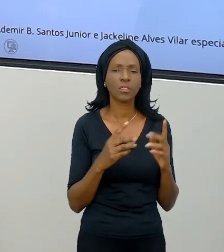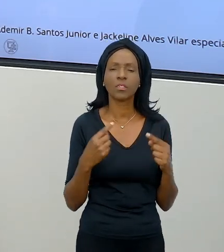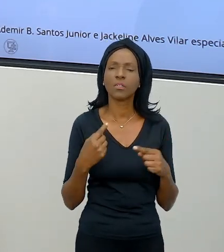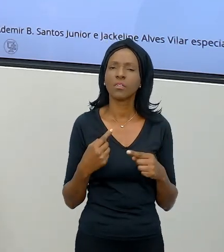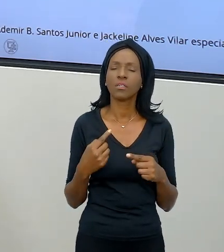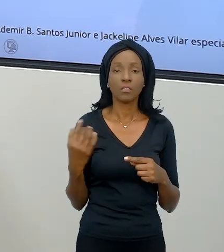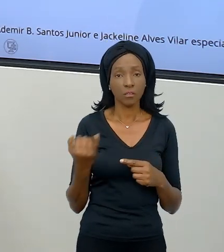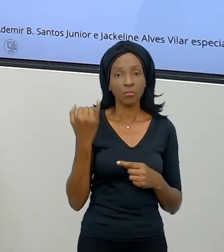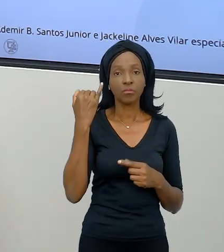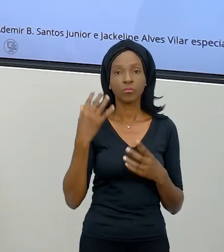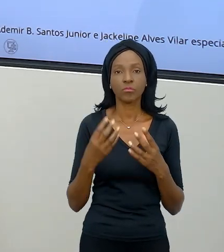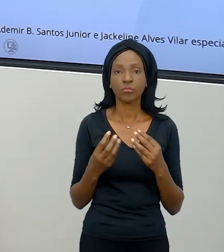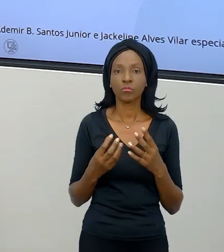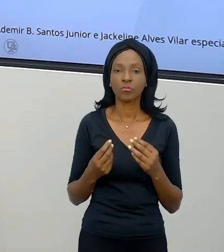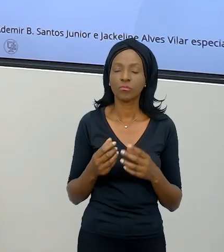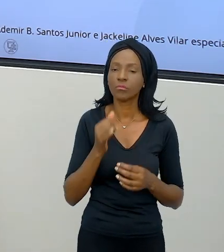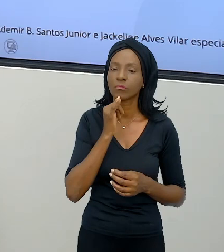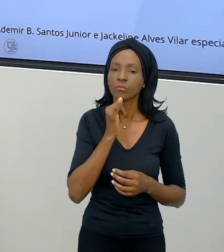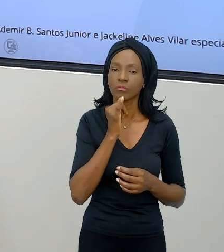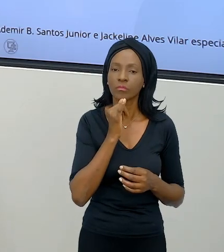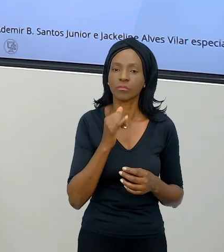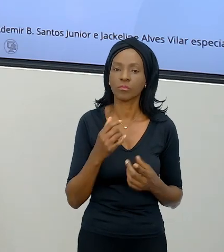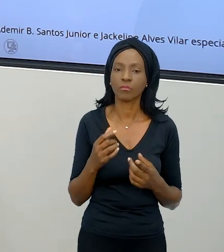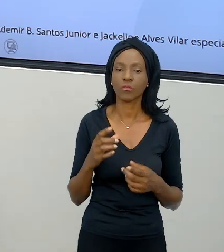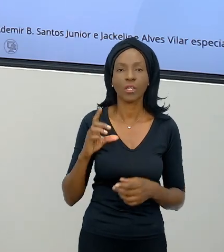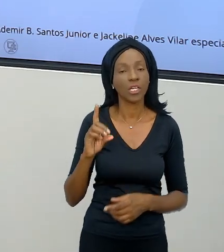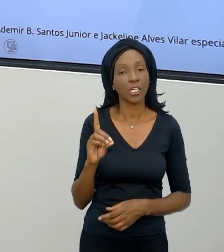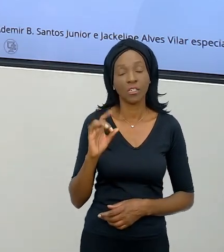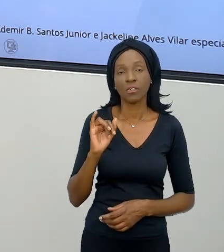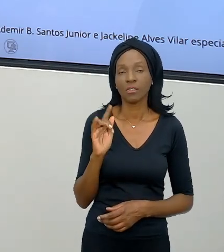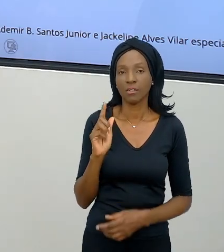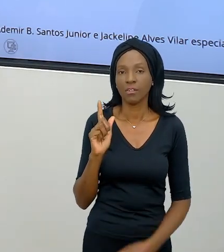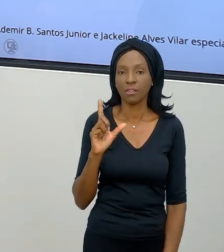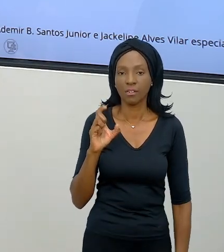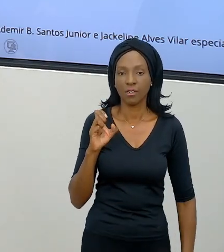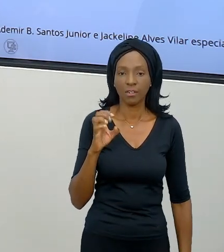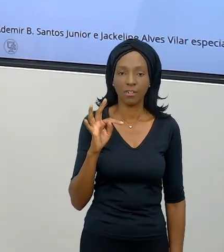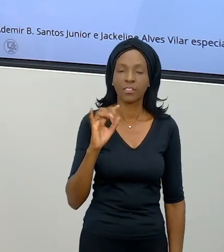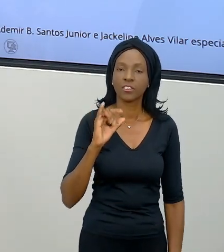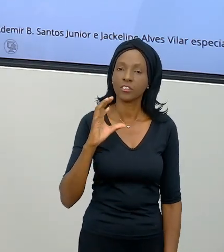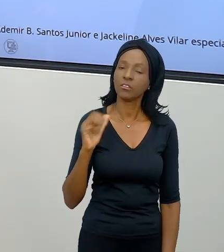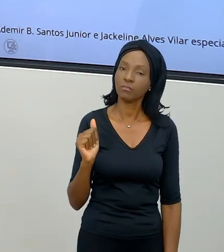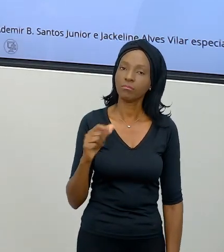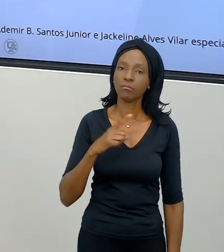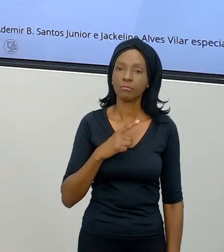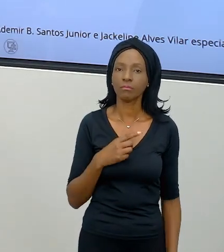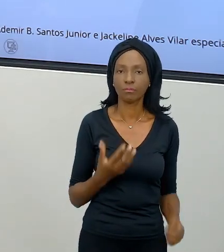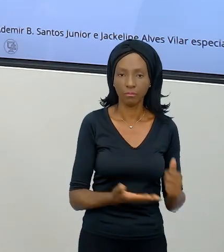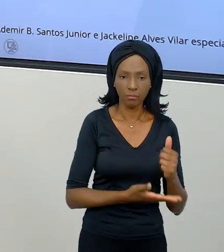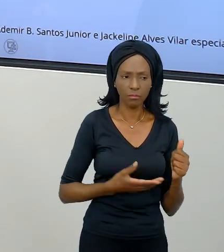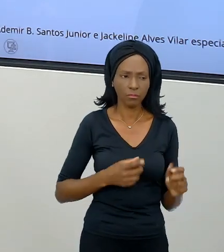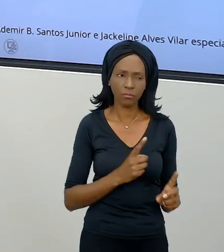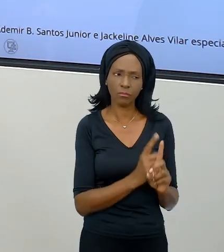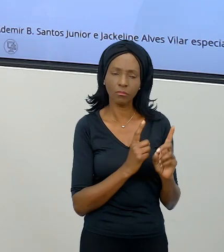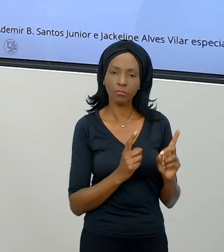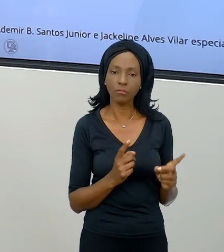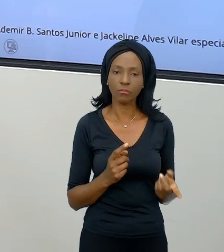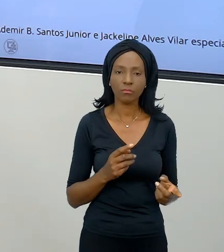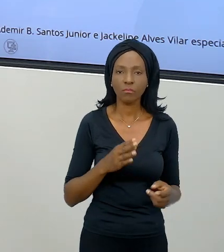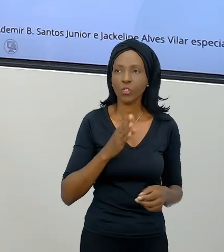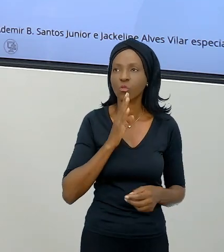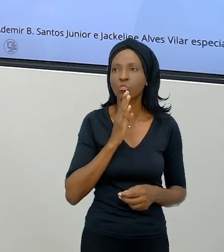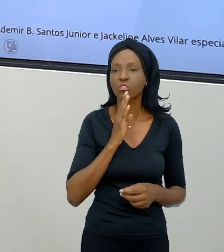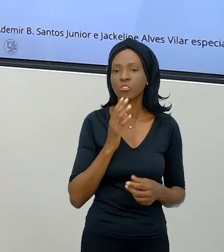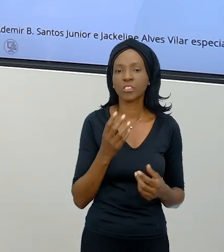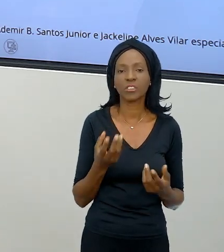gente trata, por exemplo, por meio da dialética, que aparece, por exemplo, na base. Então, veja, não é um conhecimento